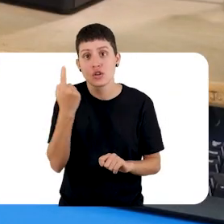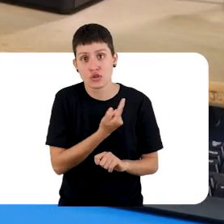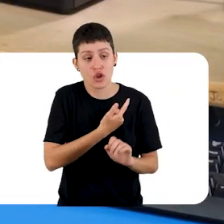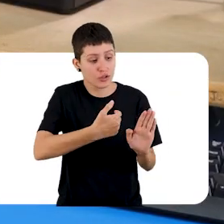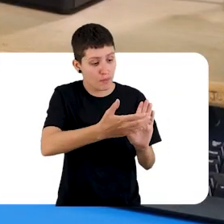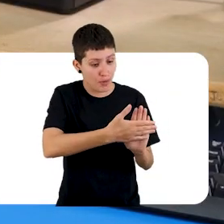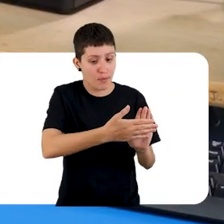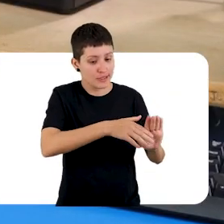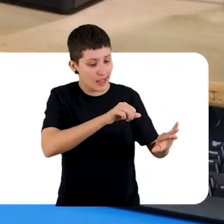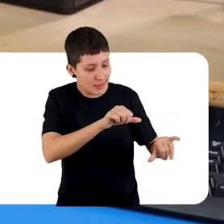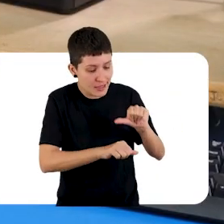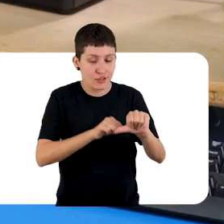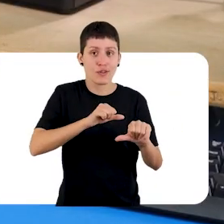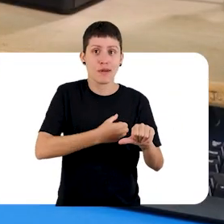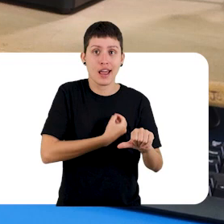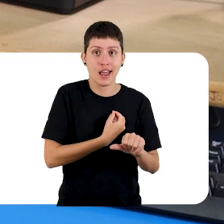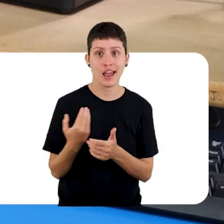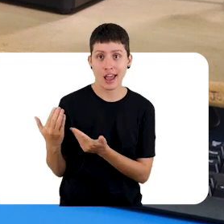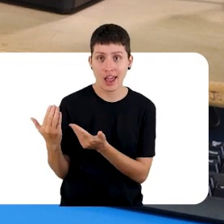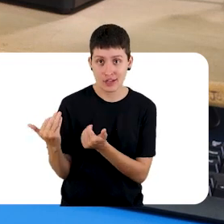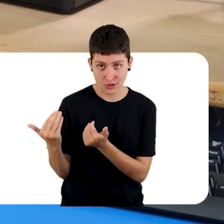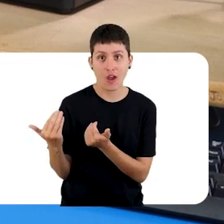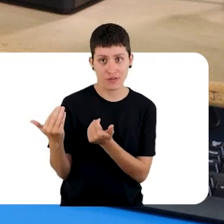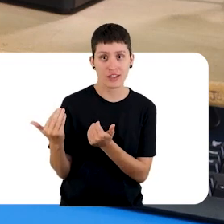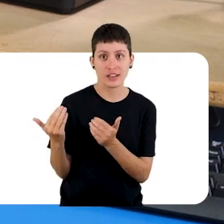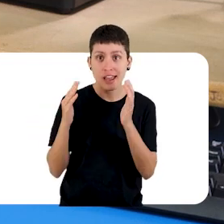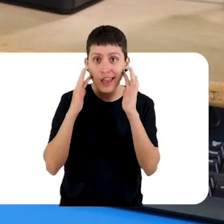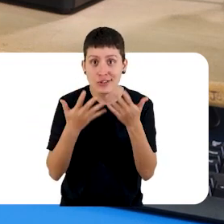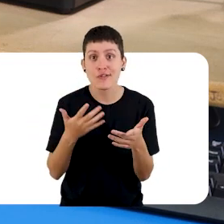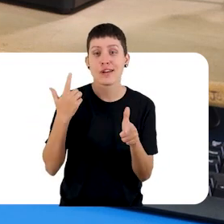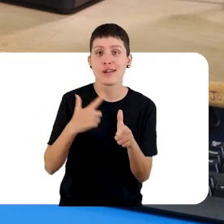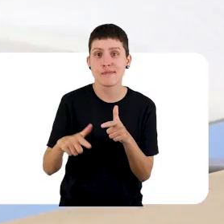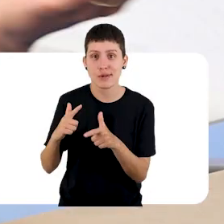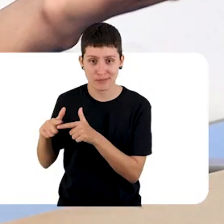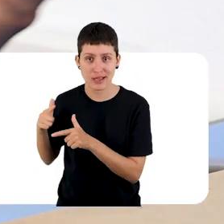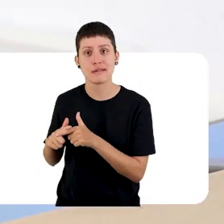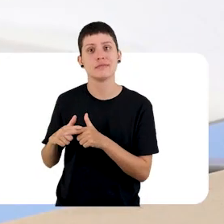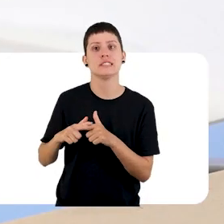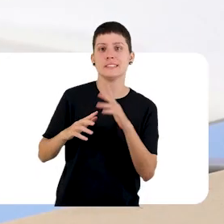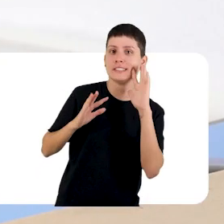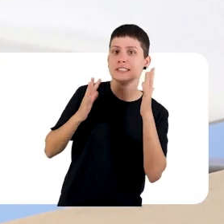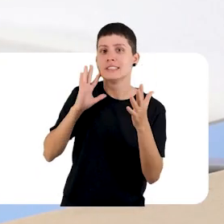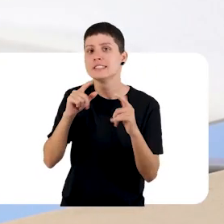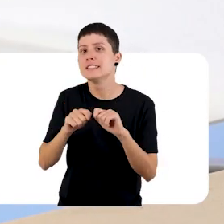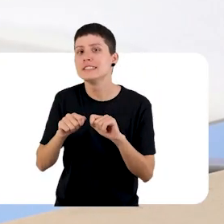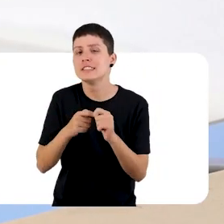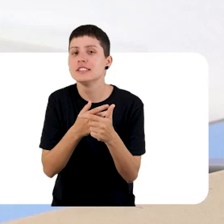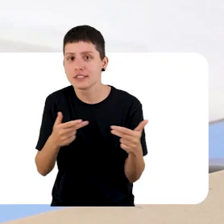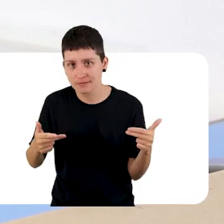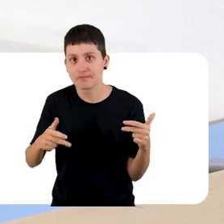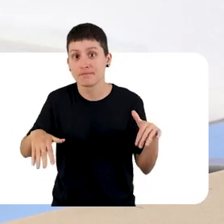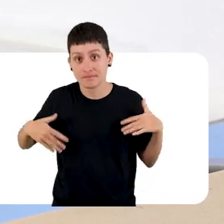é transformar a vida do jovem da quebrada em um solucionador de problema de sua própria realidade, né?